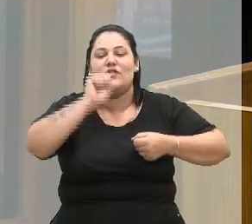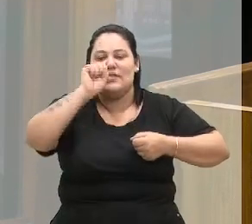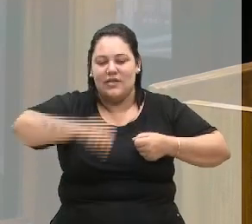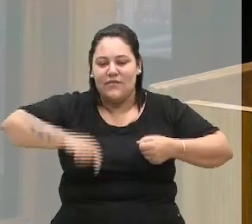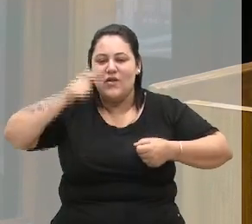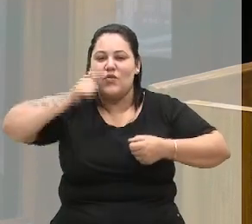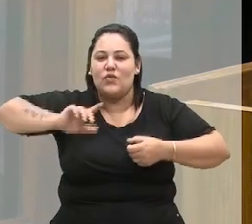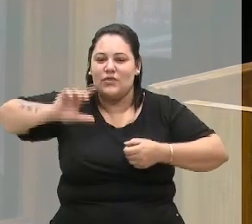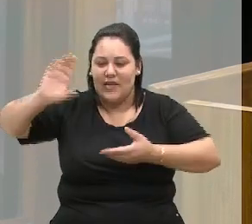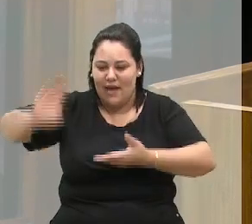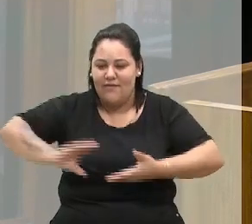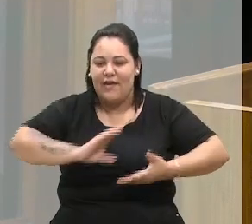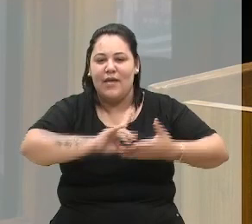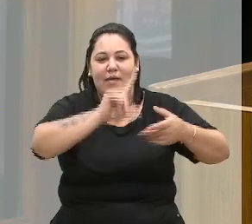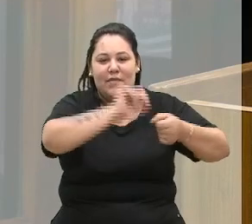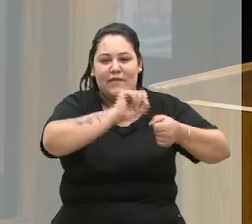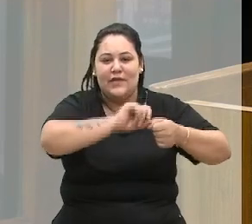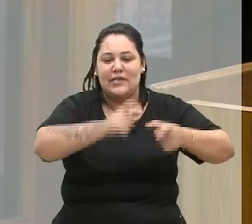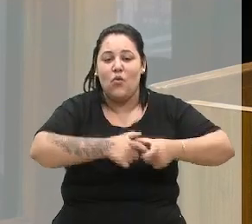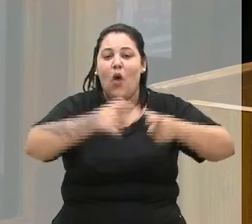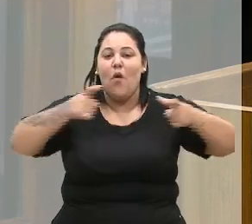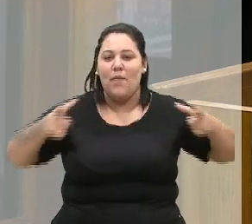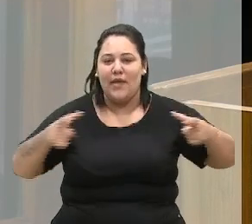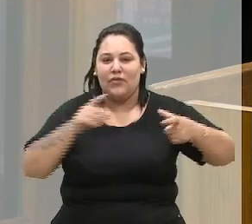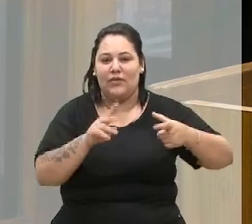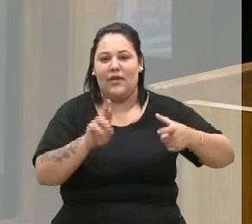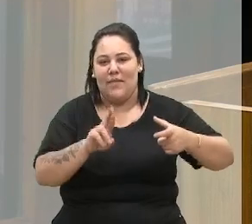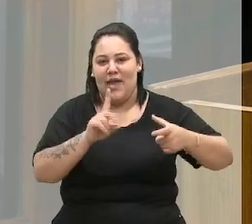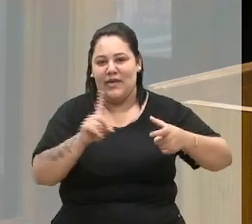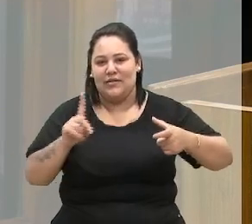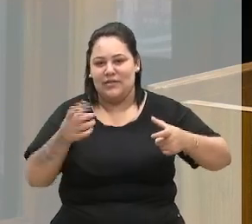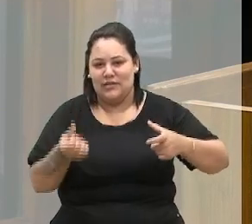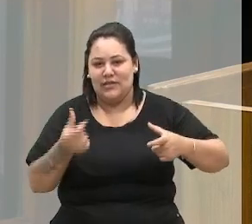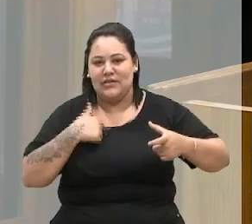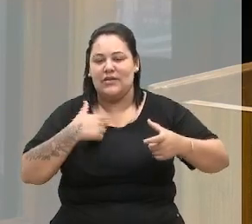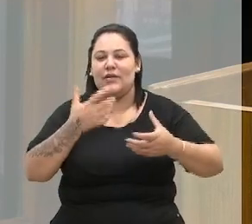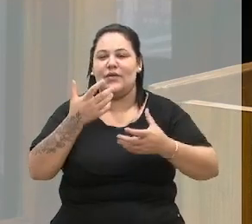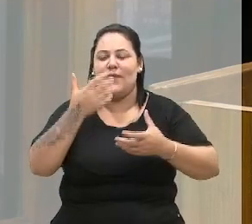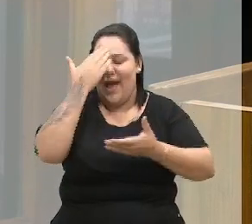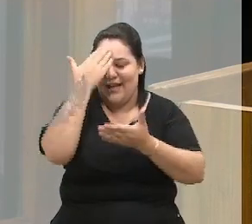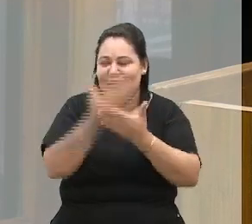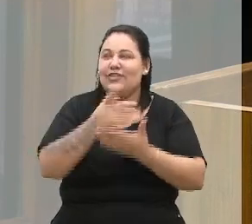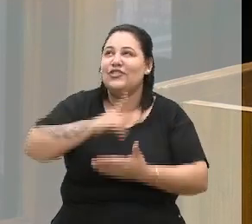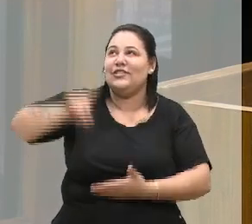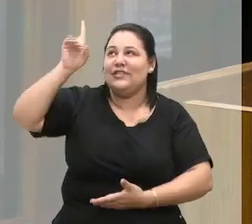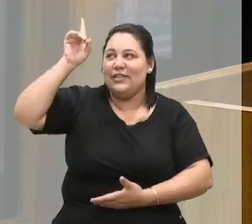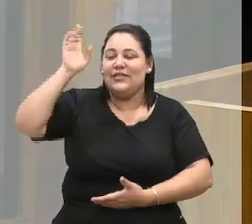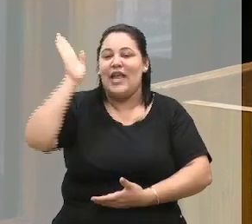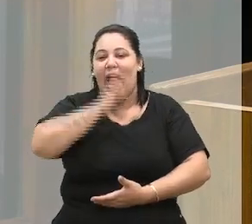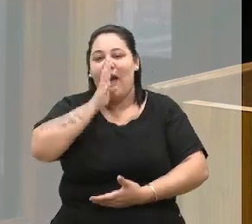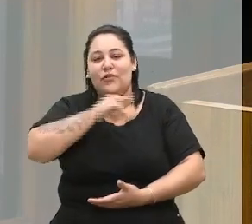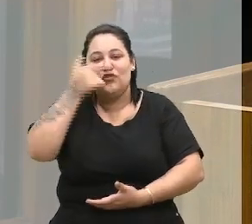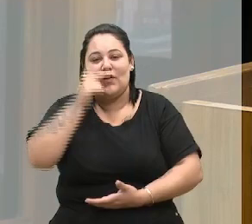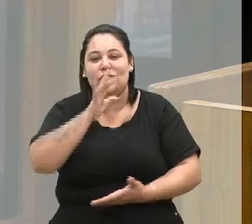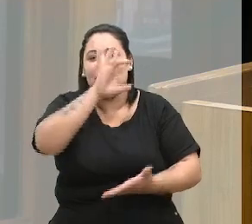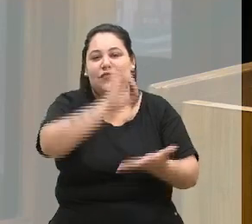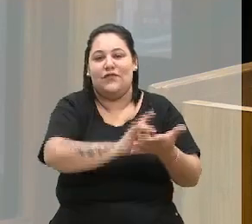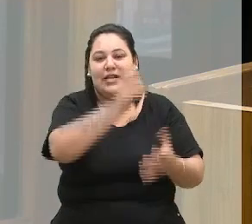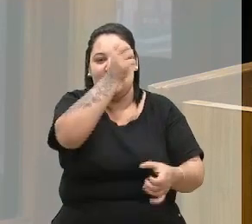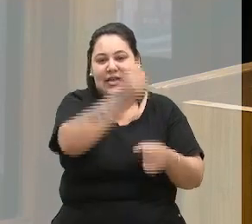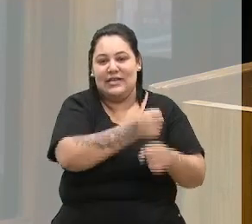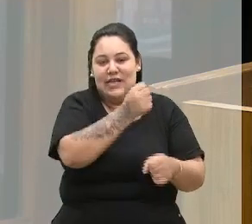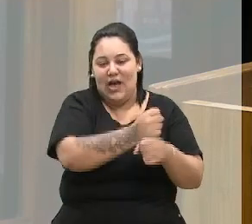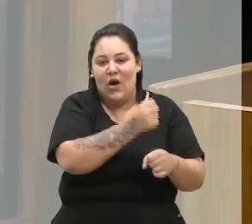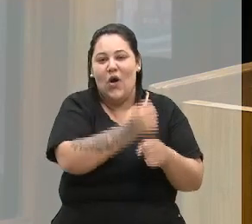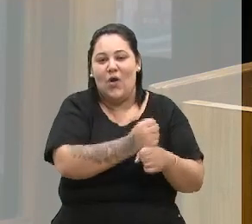essa duplicação. Então, estamos aguardando que, creio a Deus, que em breve nós iniciaremos mais essa duplicação da